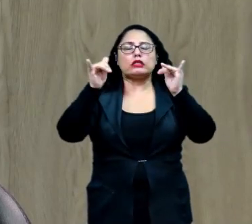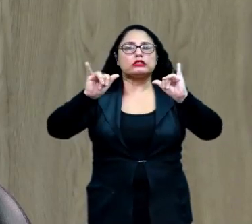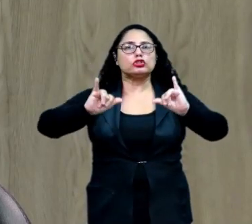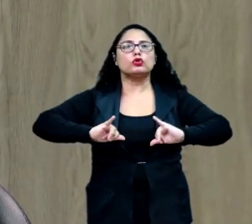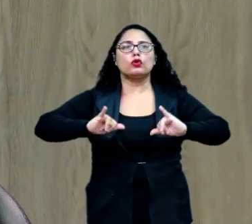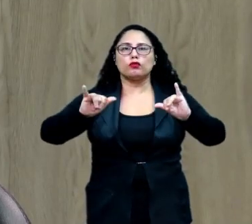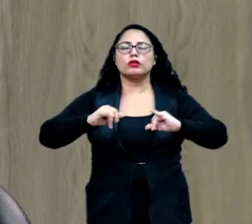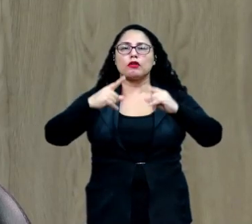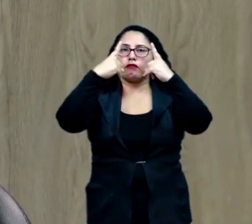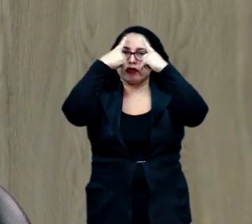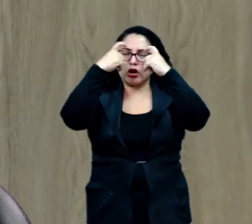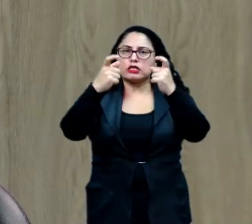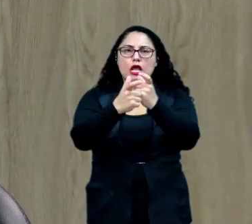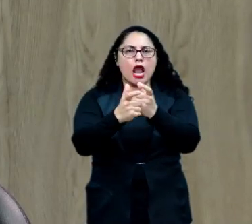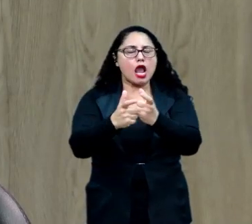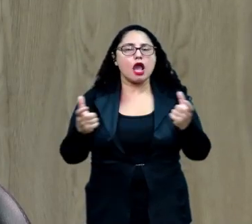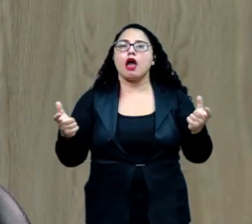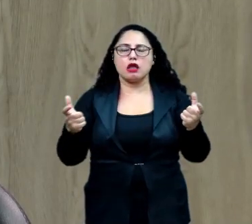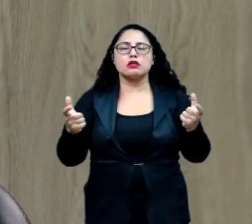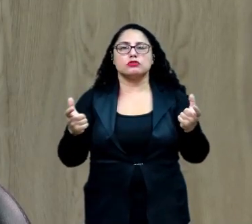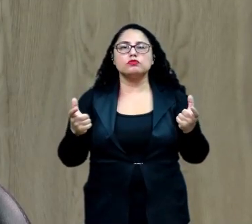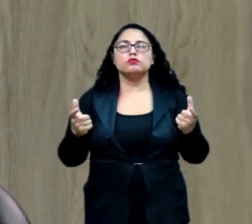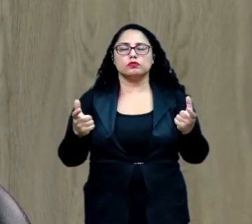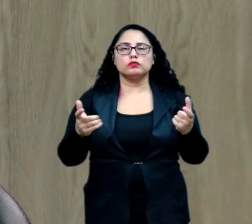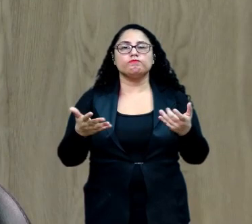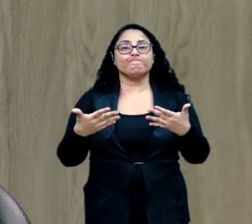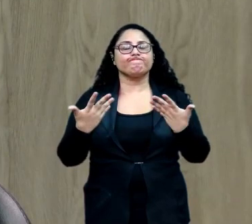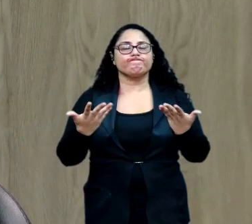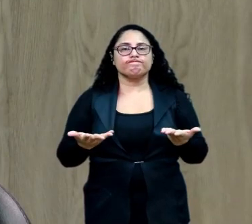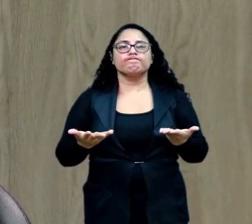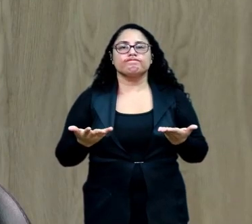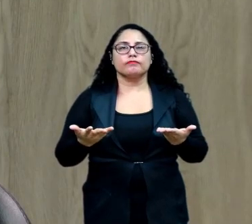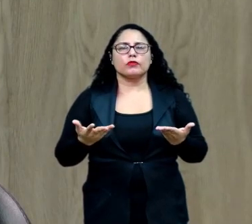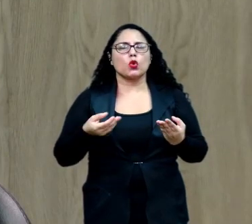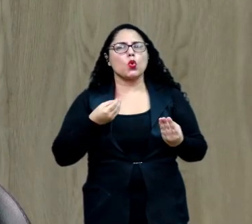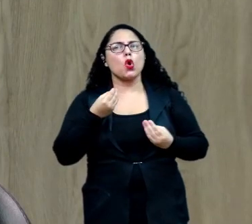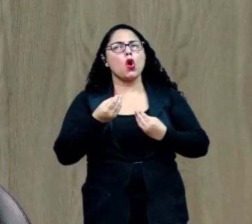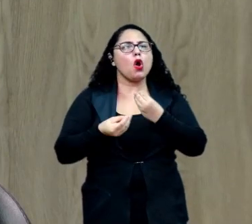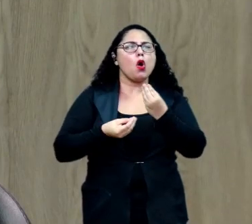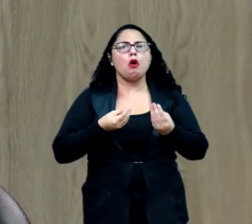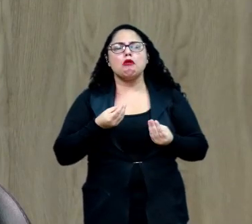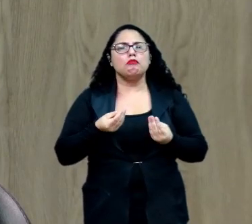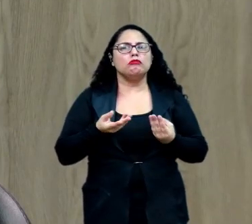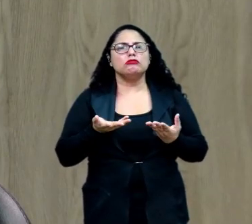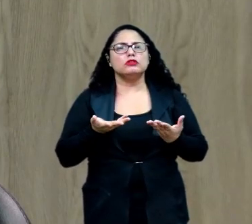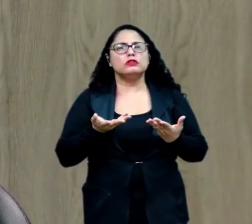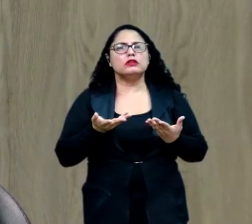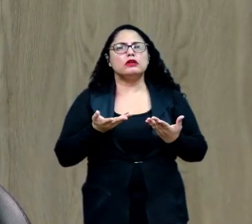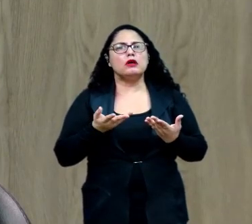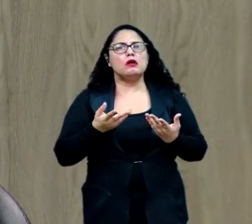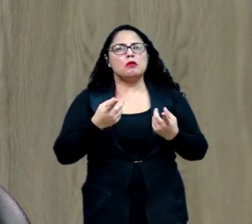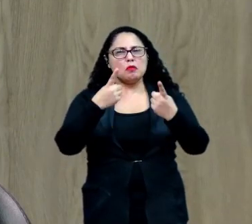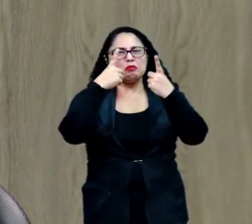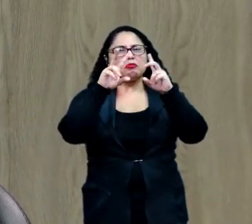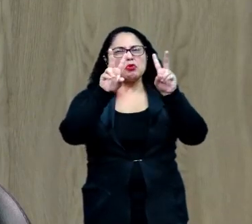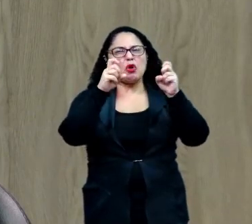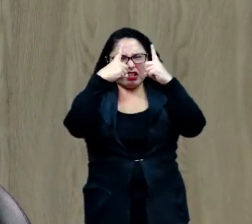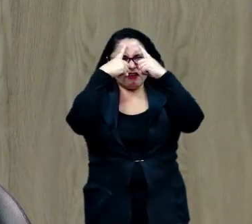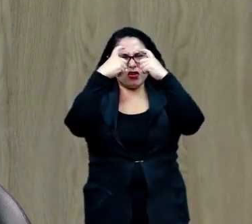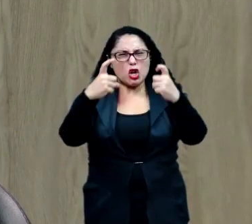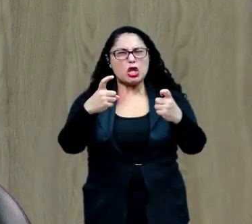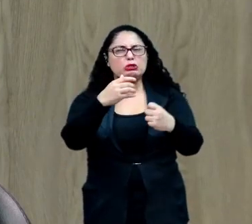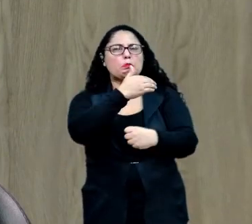né, é uma violência muito grande. Então, como que, por conta dessas violências, por conta